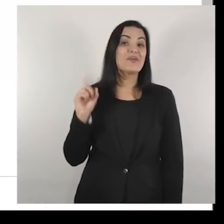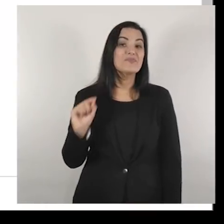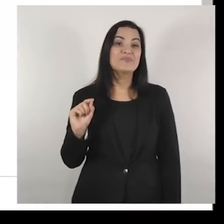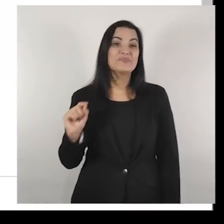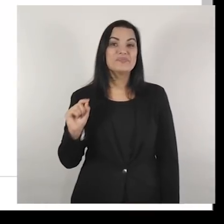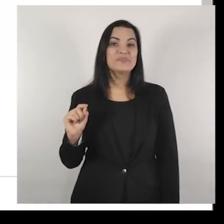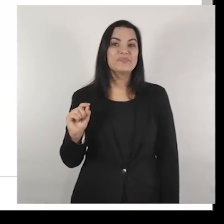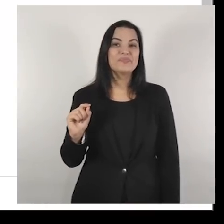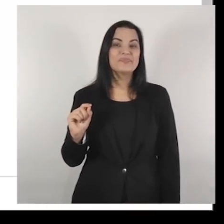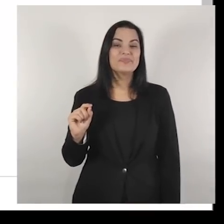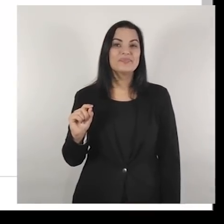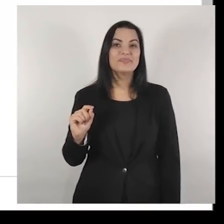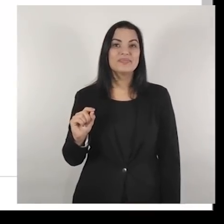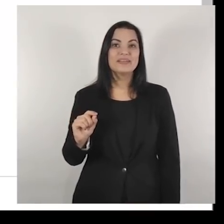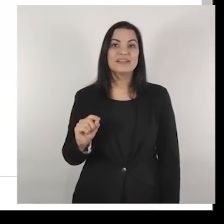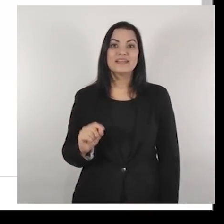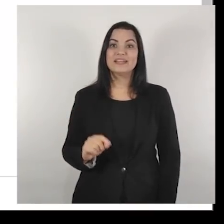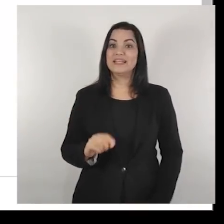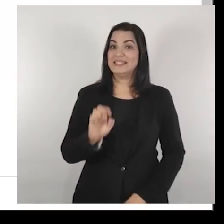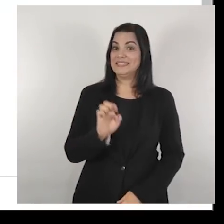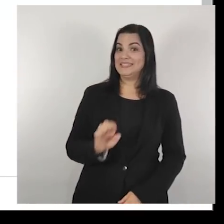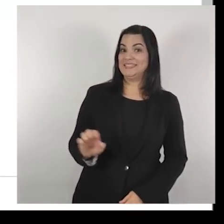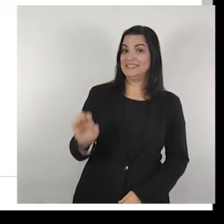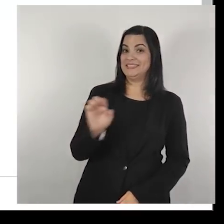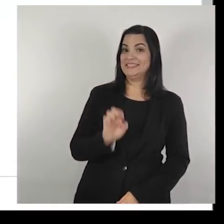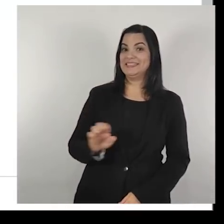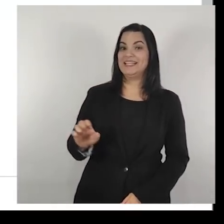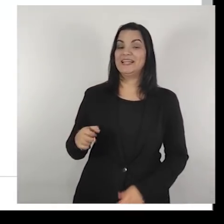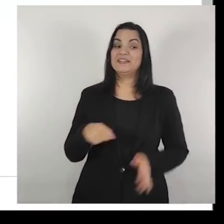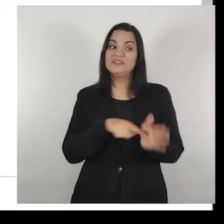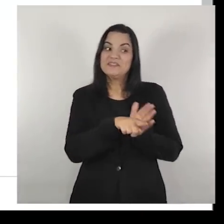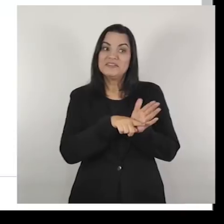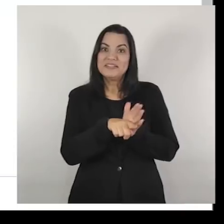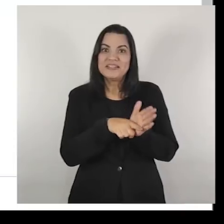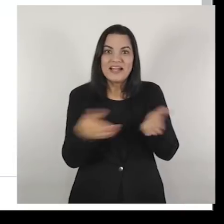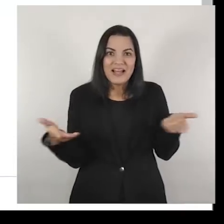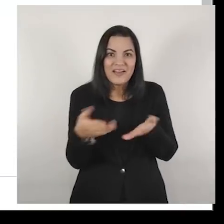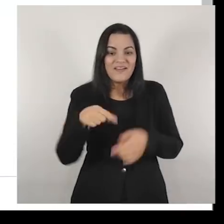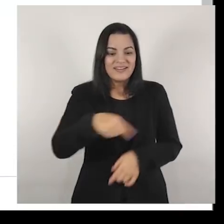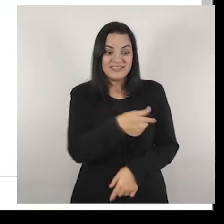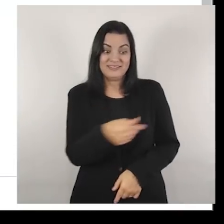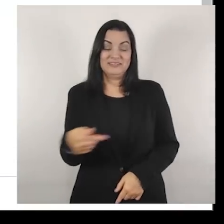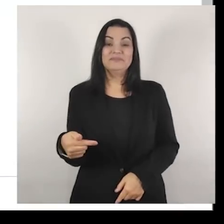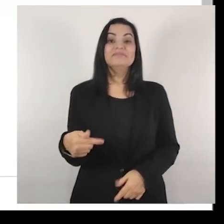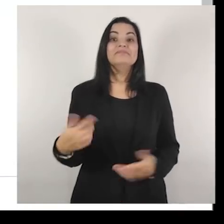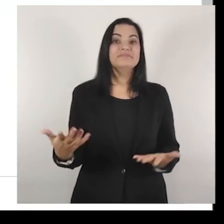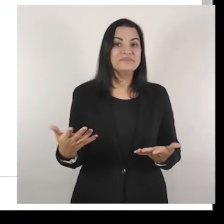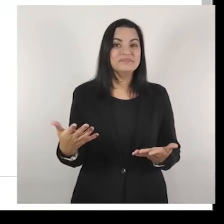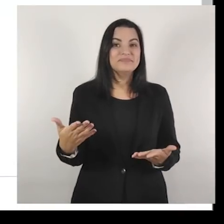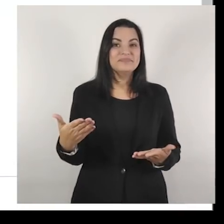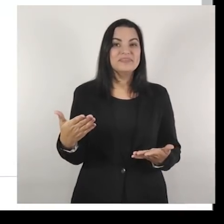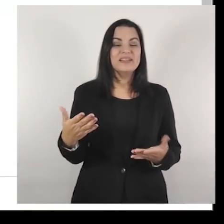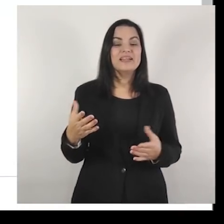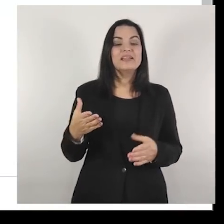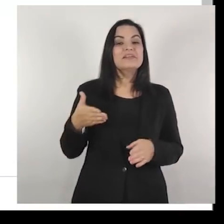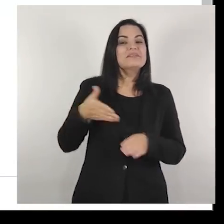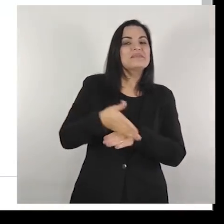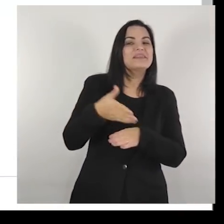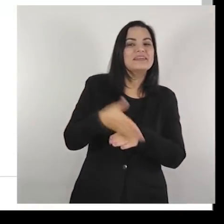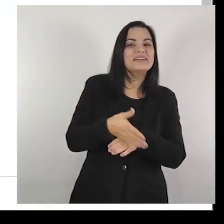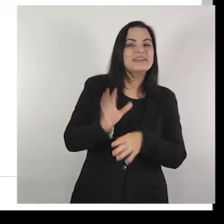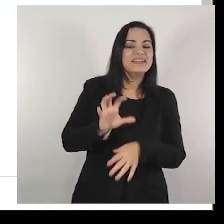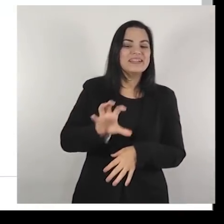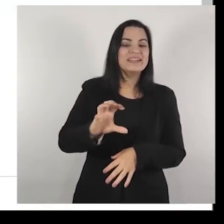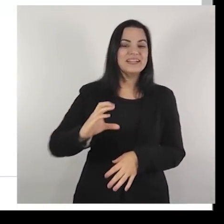Olha, apareceu uma sigla dos estados que nós estamos investigando essa semana, que faz parte